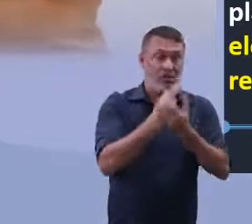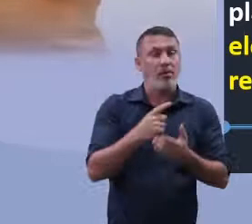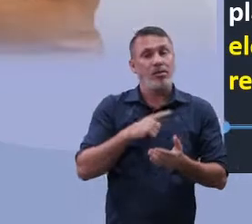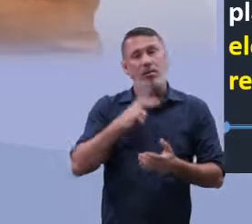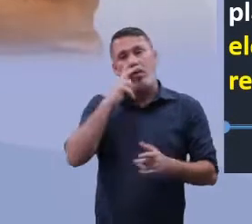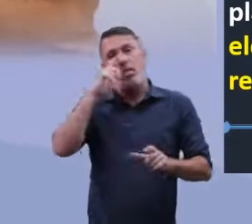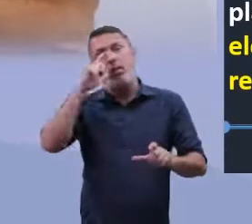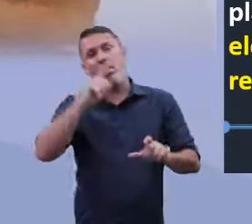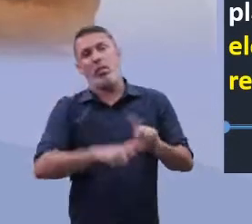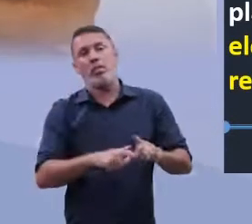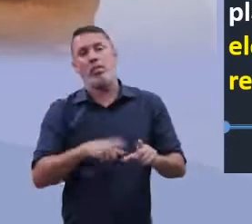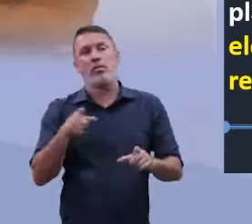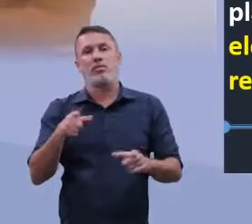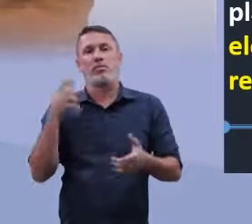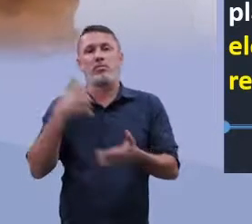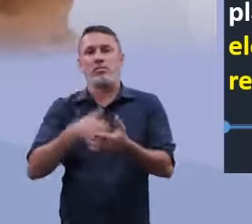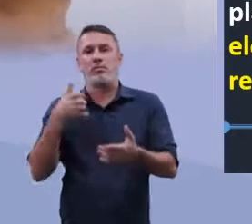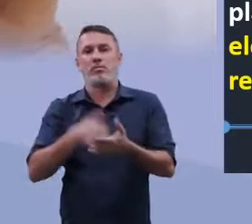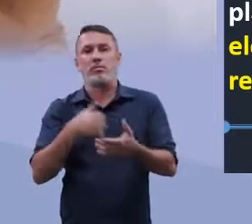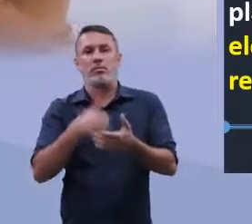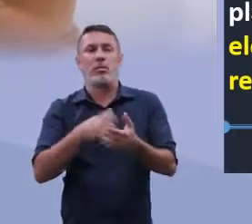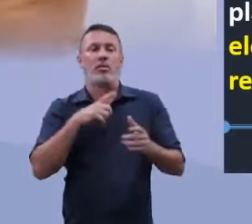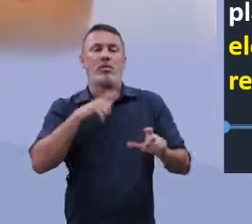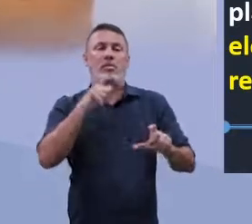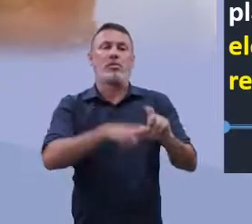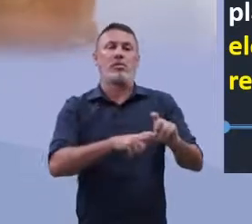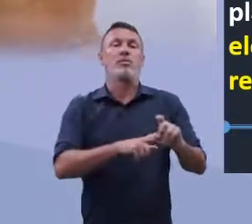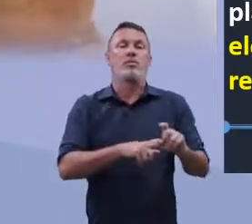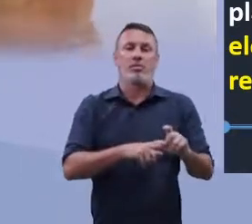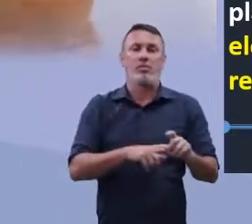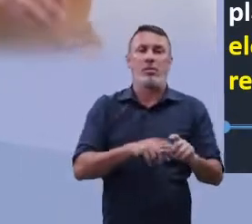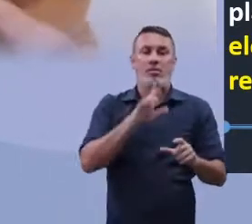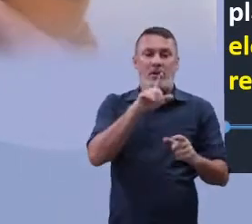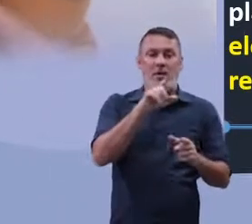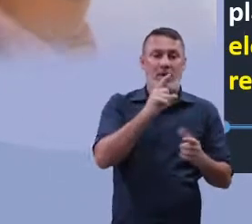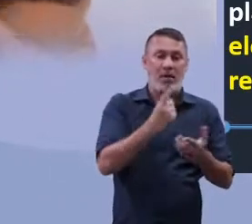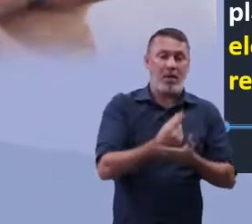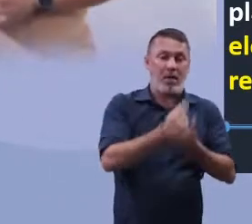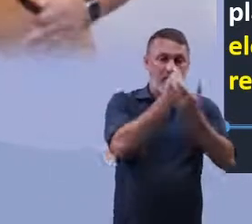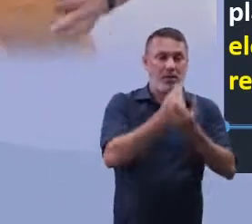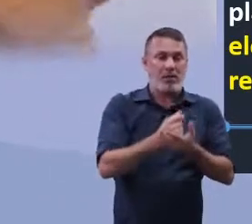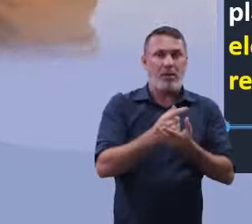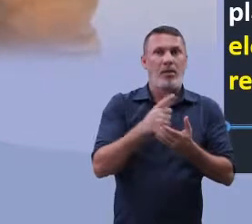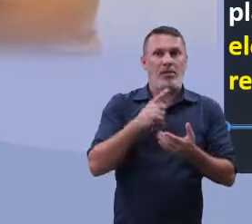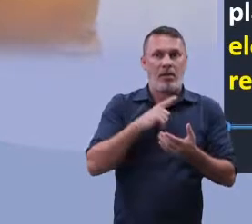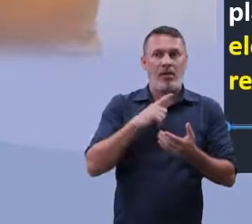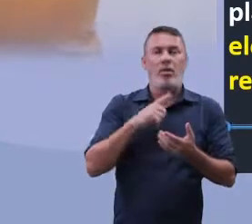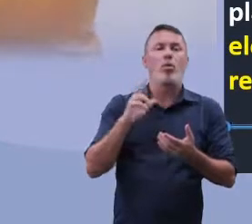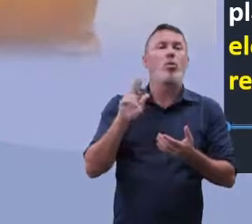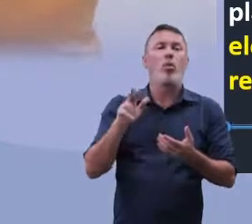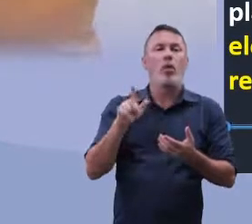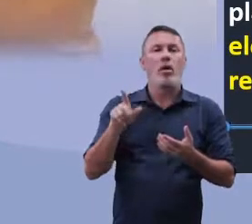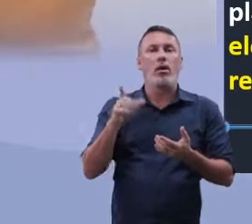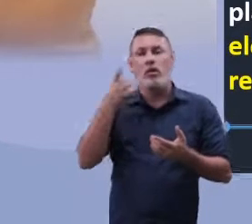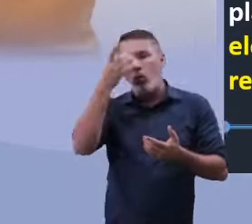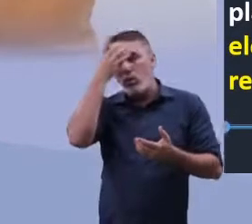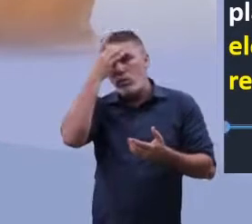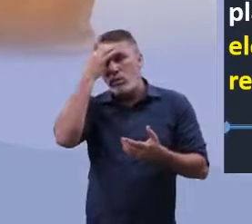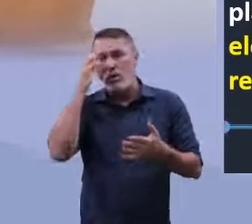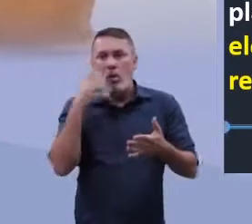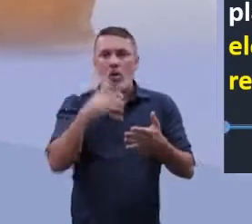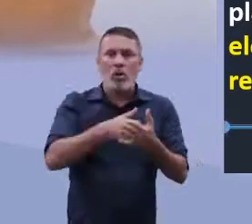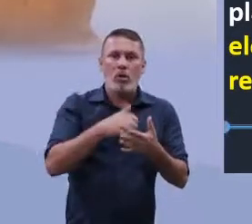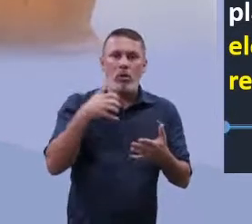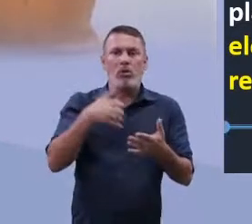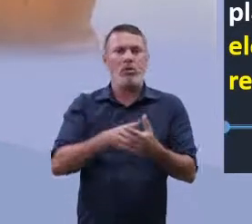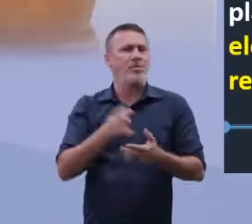do consumismo. Ou seja, o capitalismo ele depende do seu consumo, mas não é o seu consumo equilibrado, é